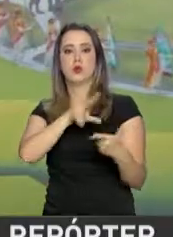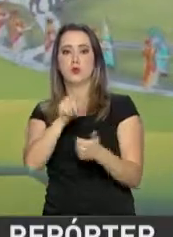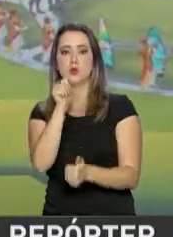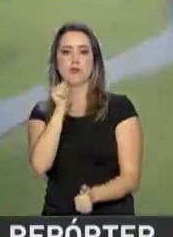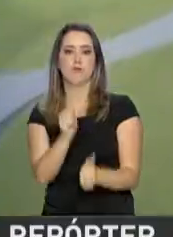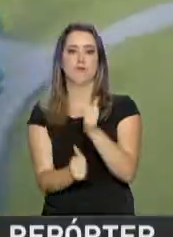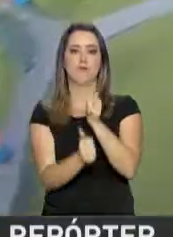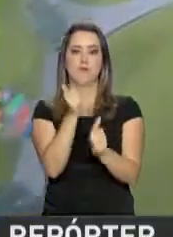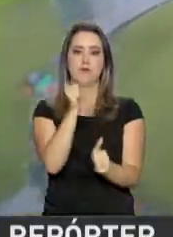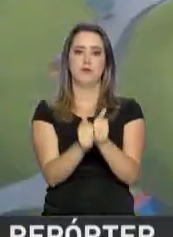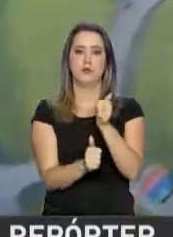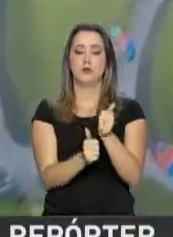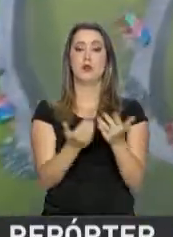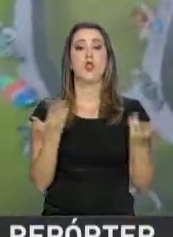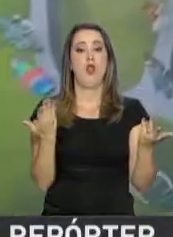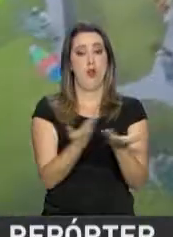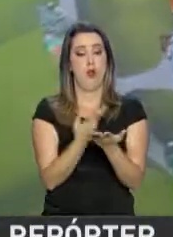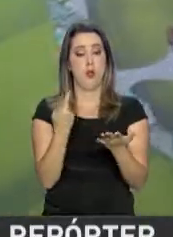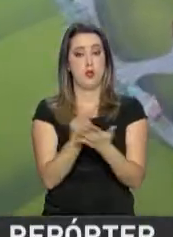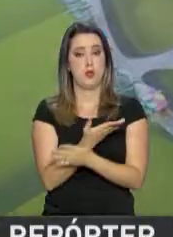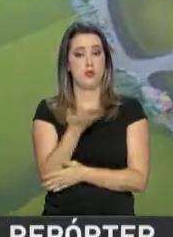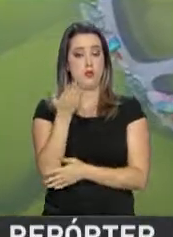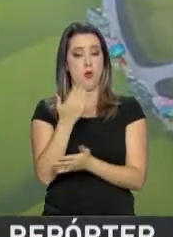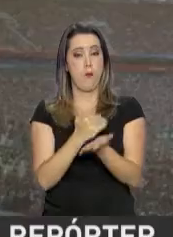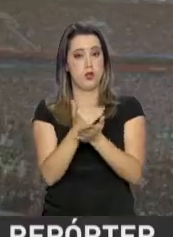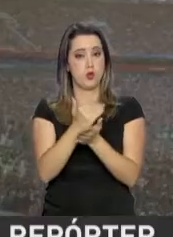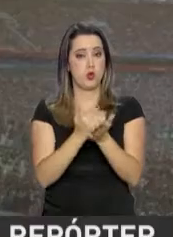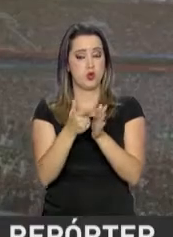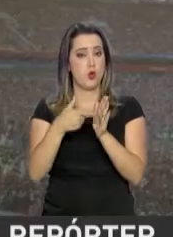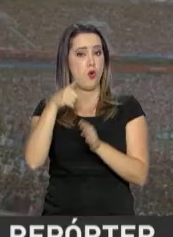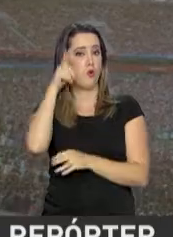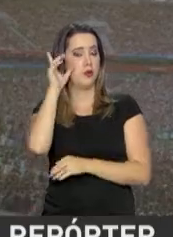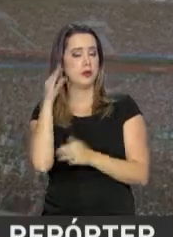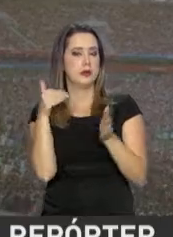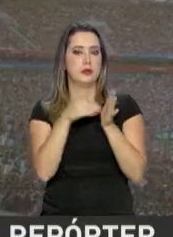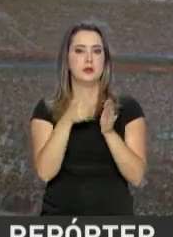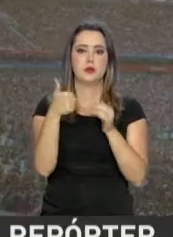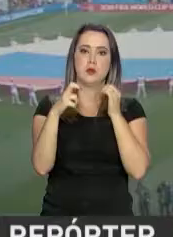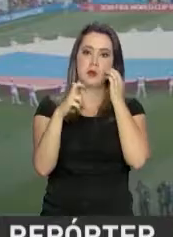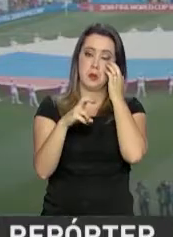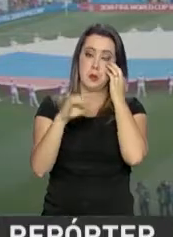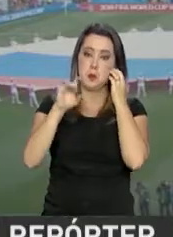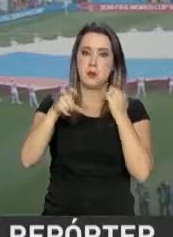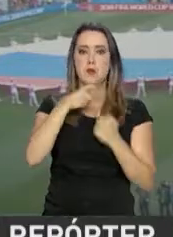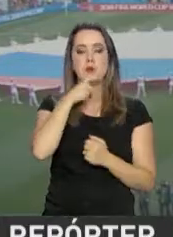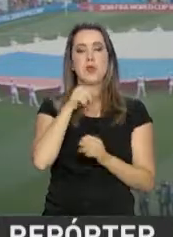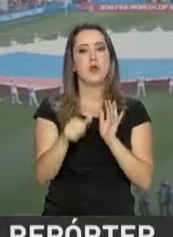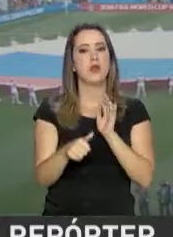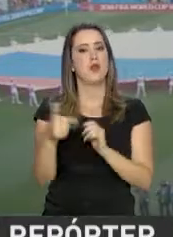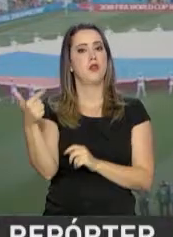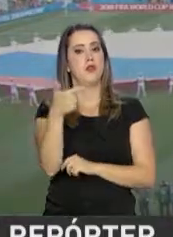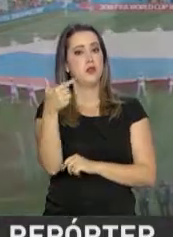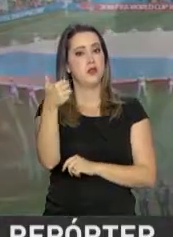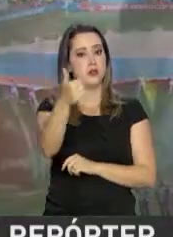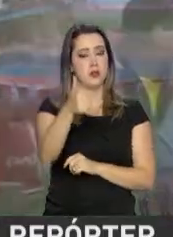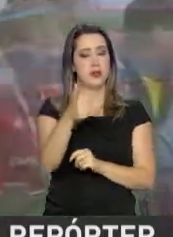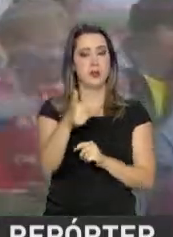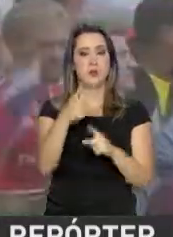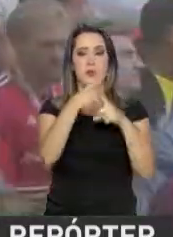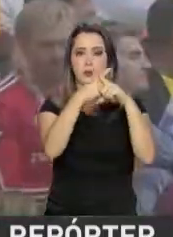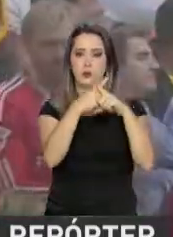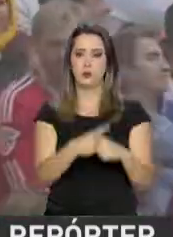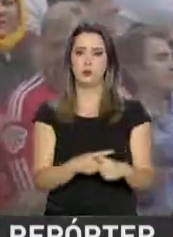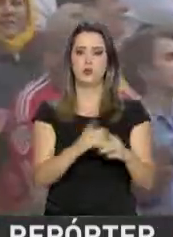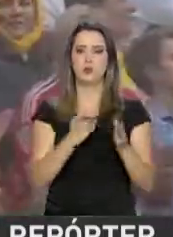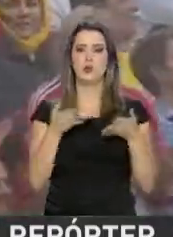futebol o evento começou ontem e segue até o dia 15 de julho esta é a 21ª edição do torneio que conta com a